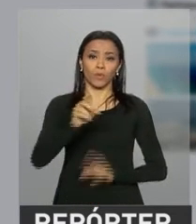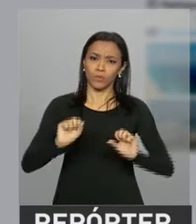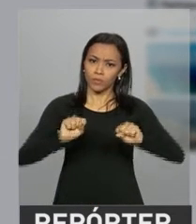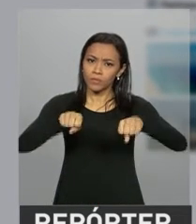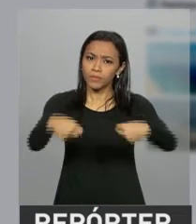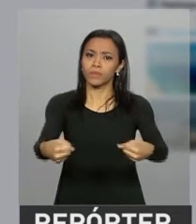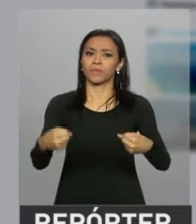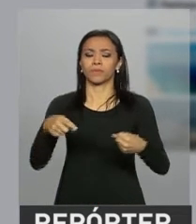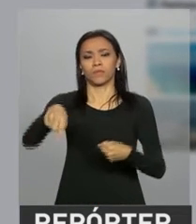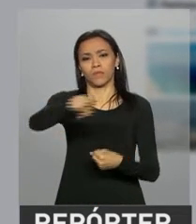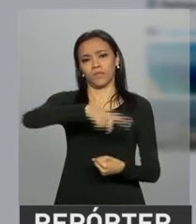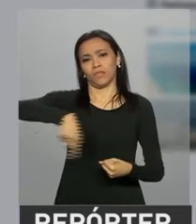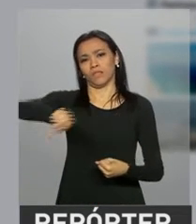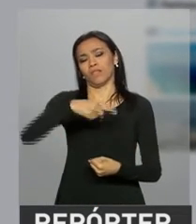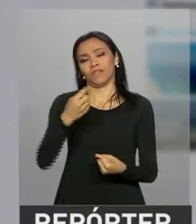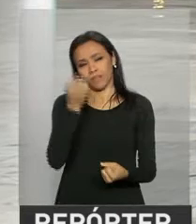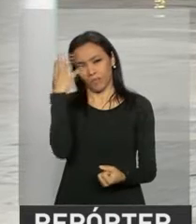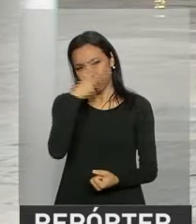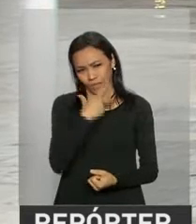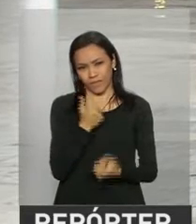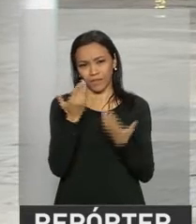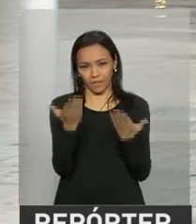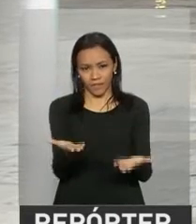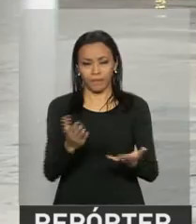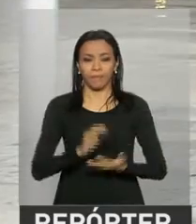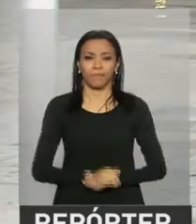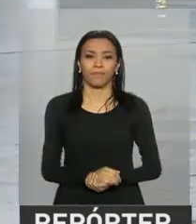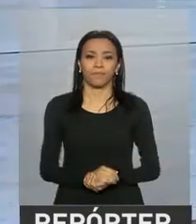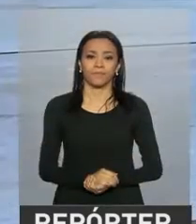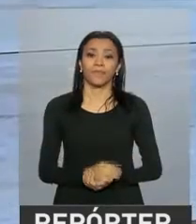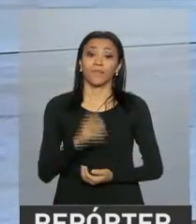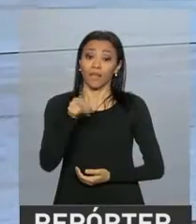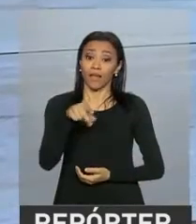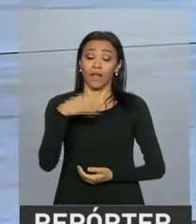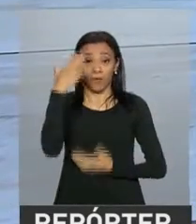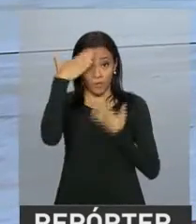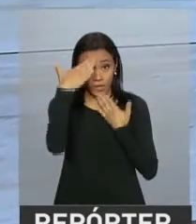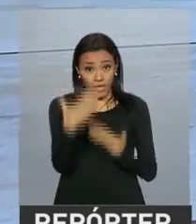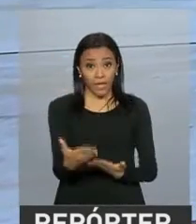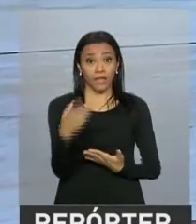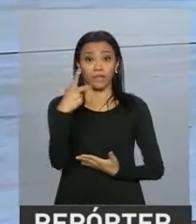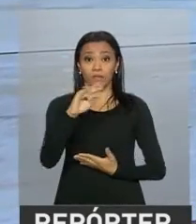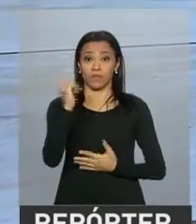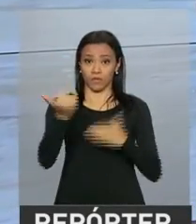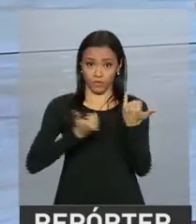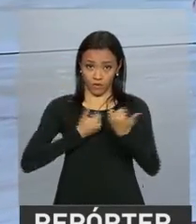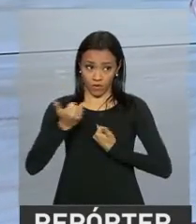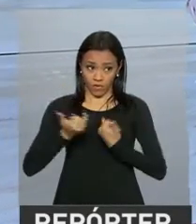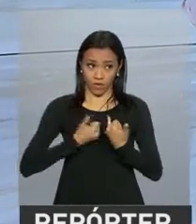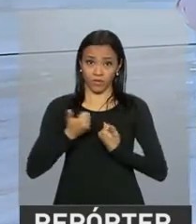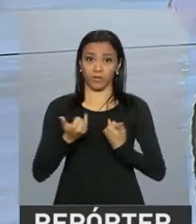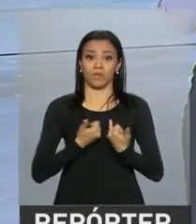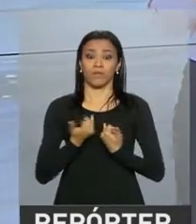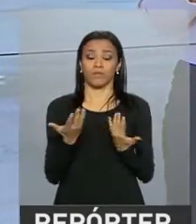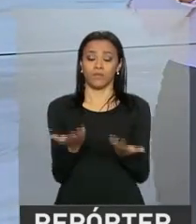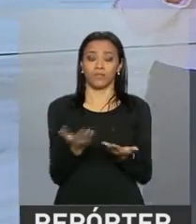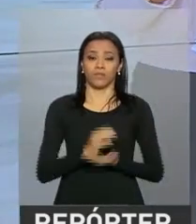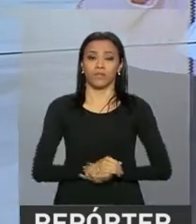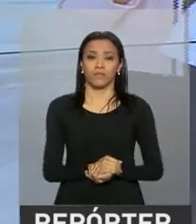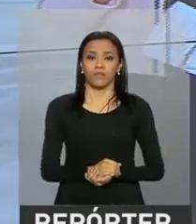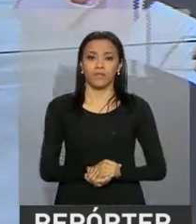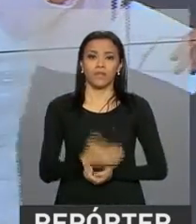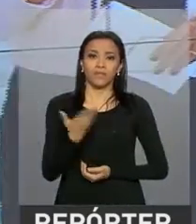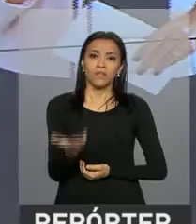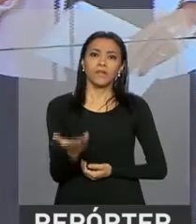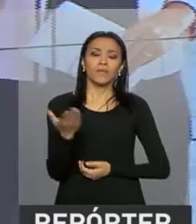atletas. Que resultado bonito esse, né, Renata? É isso mesmo, Paola. Muito obrigada pelas suas informações aí direto do Palácio do Planalto.